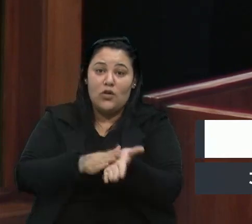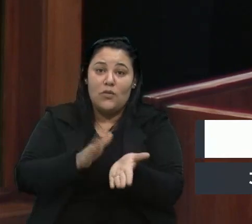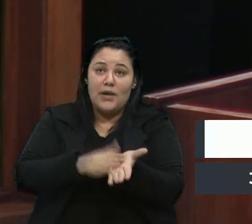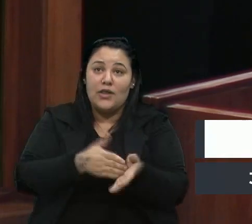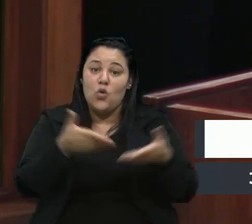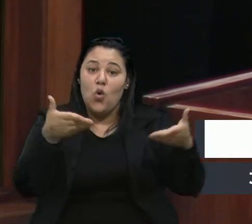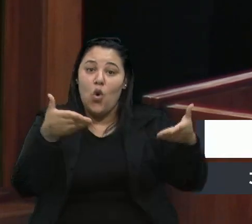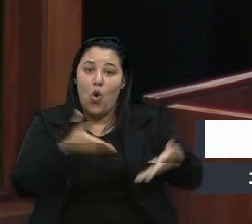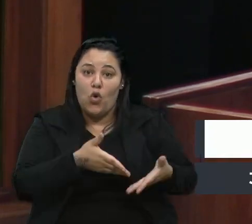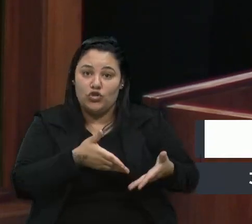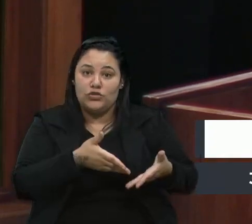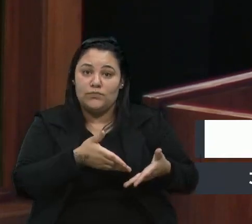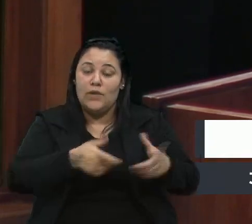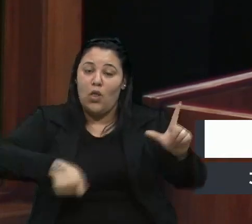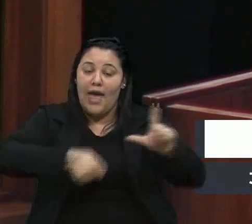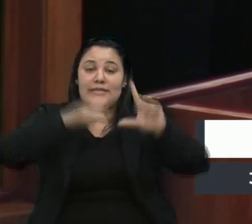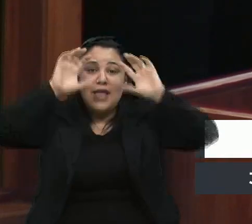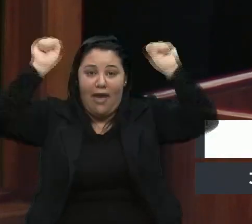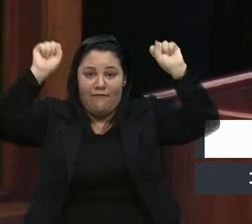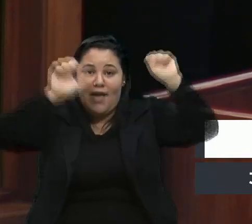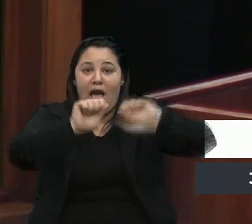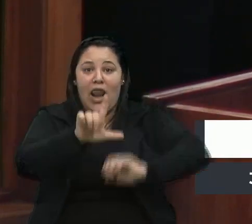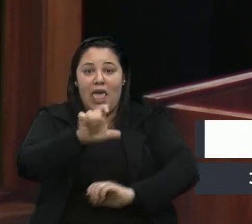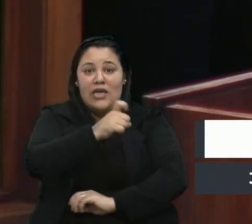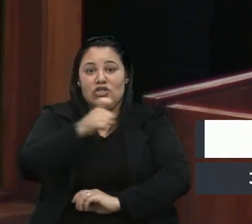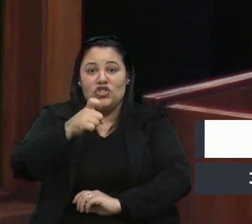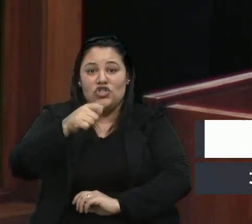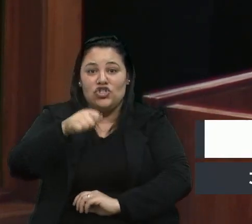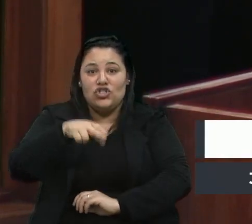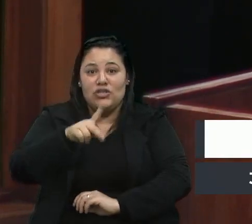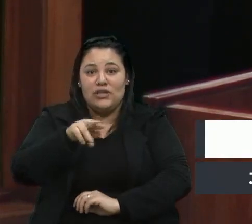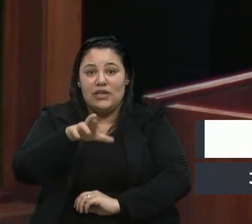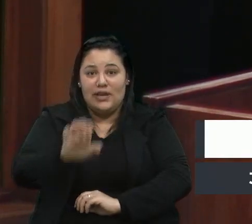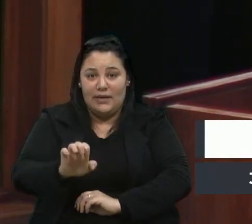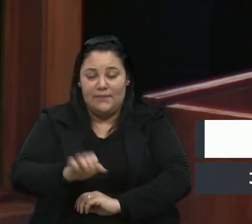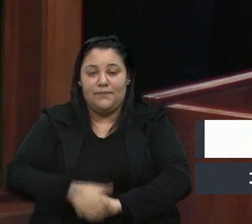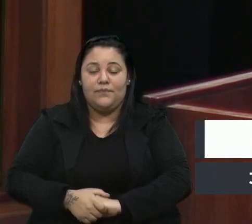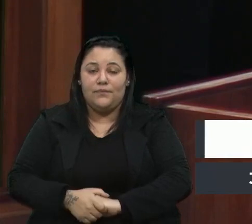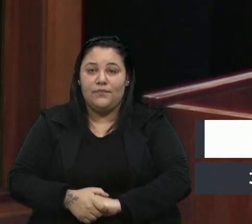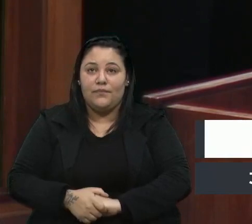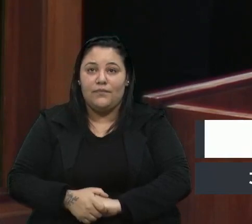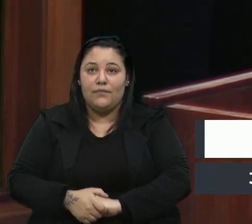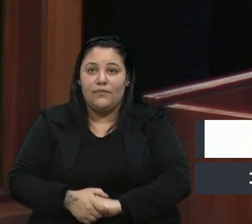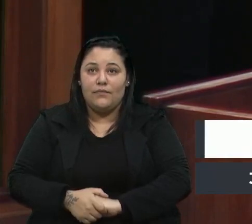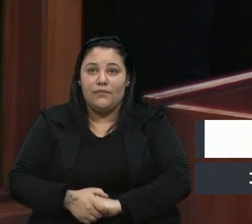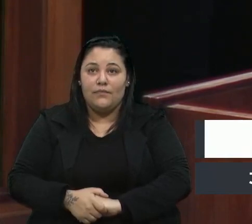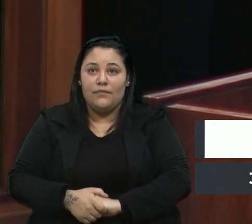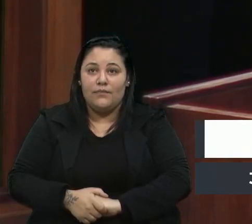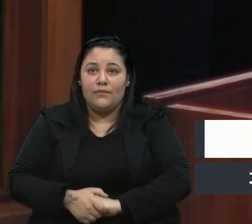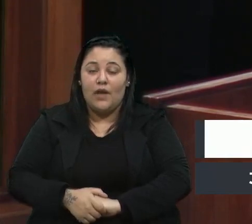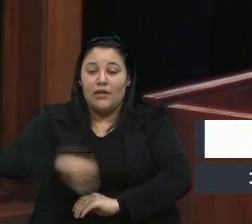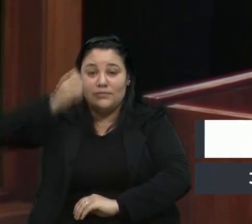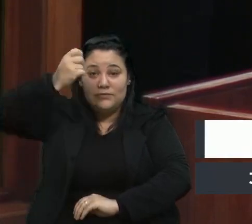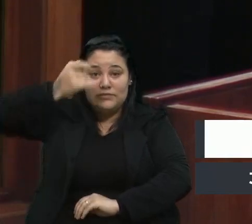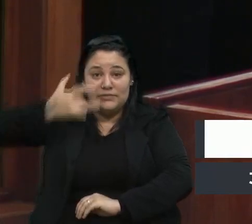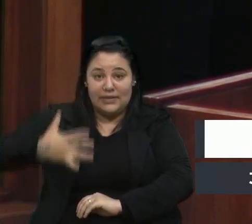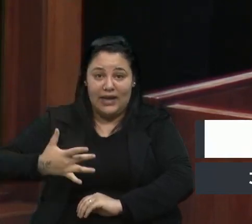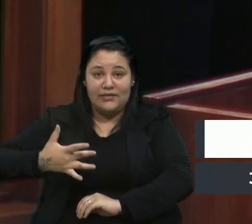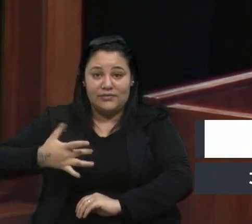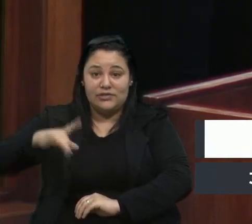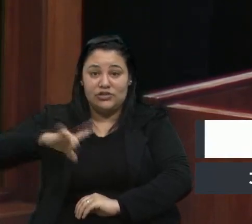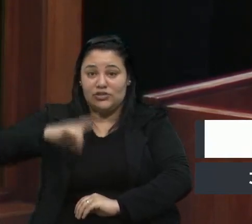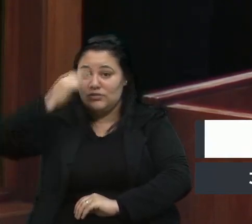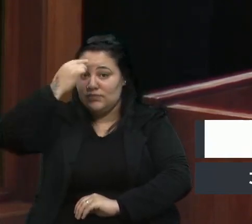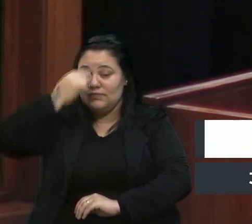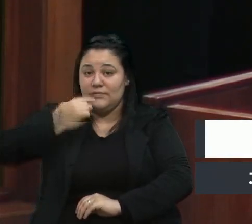do Supremo Tribunal Federal, Alexandre de Moraes. A decisão acima comentada, que detinha caráter